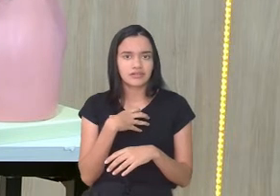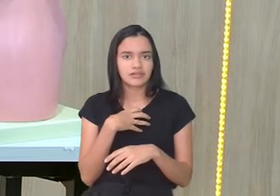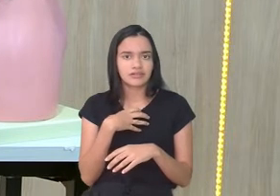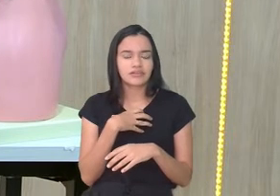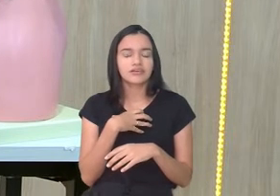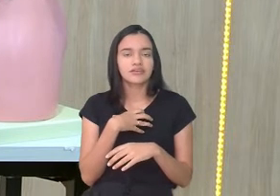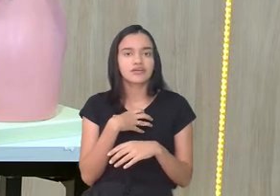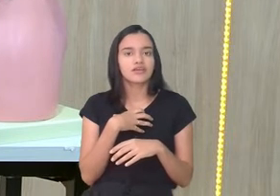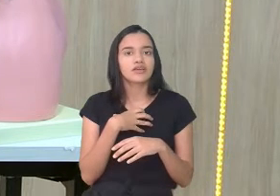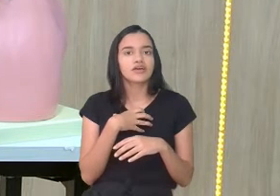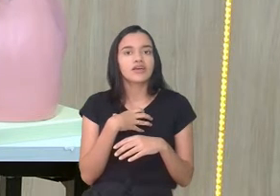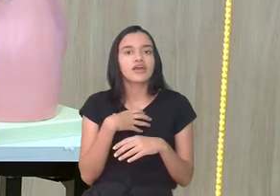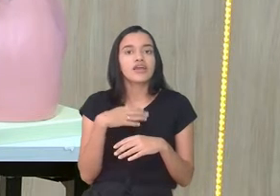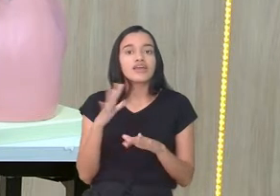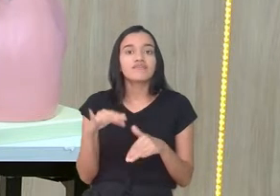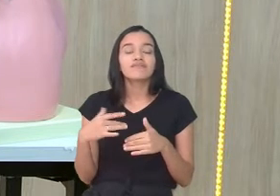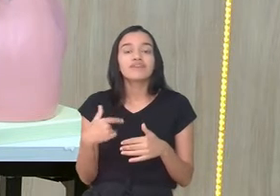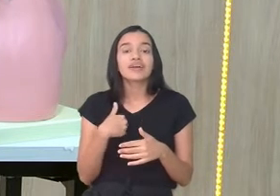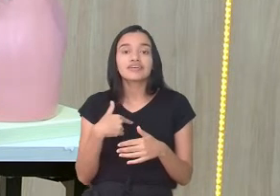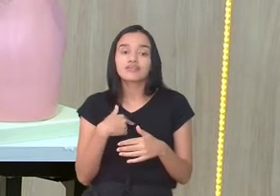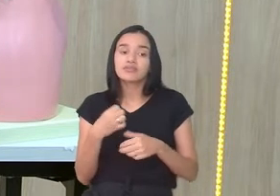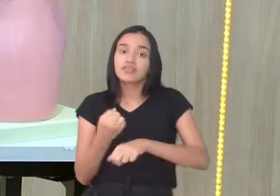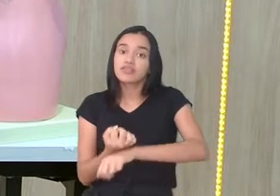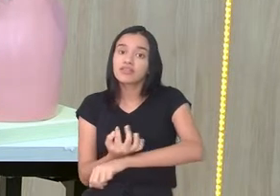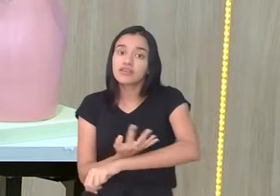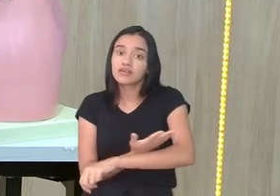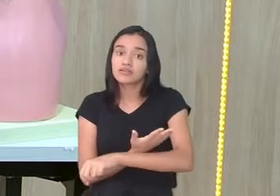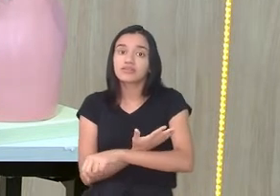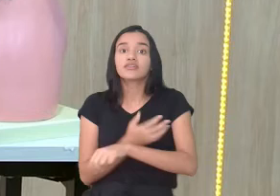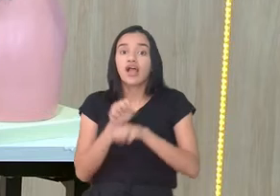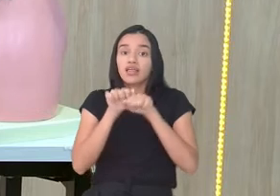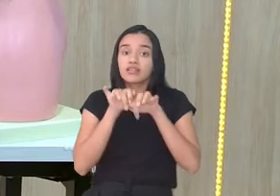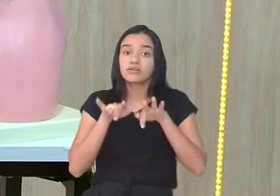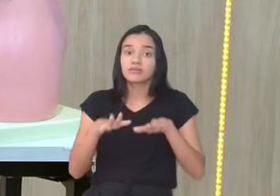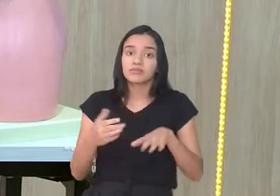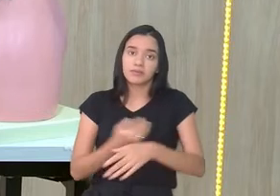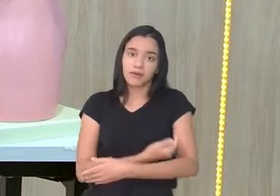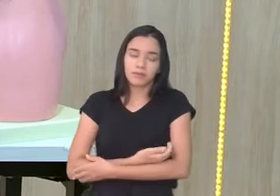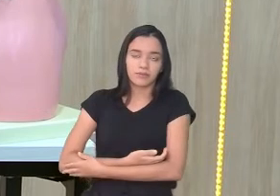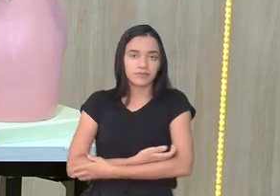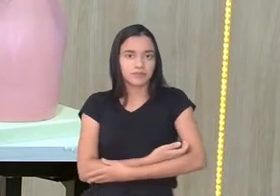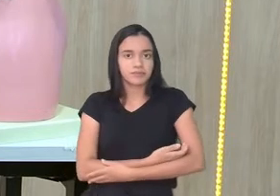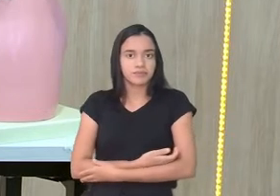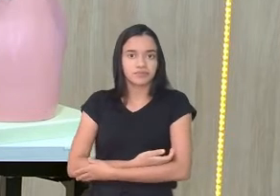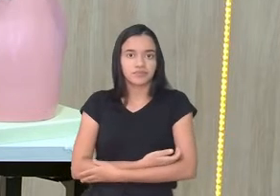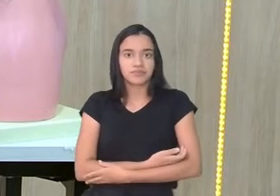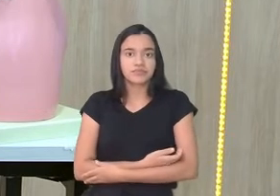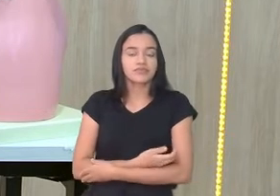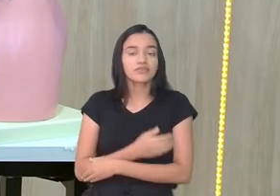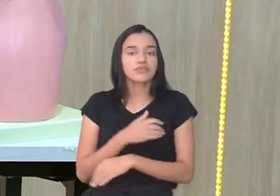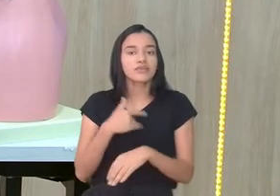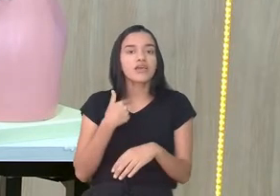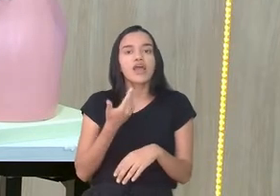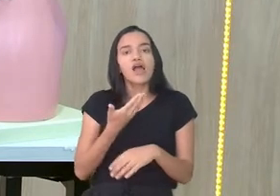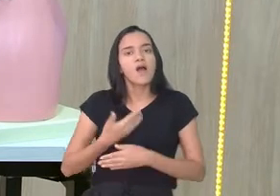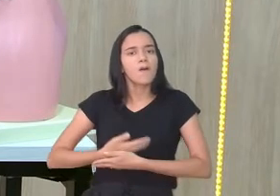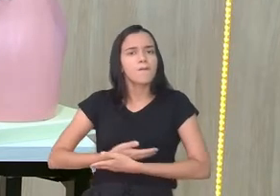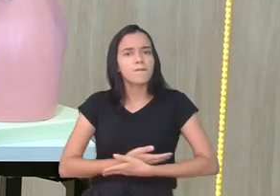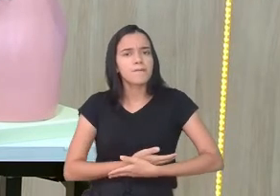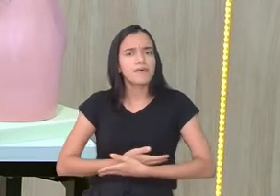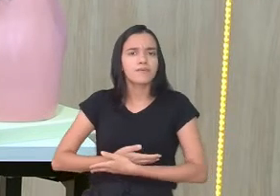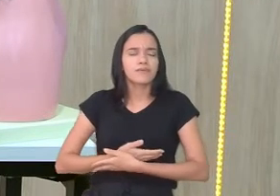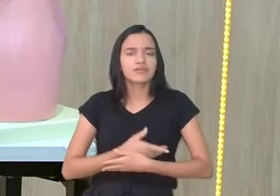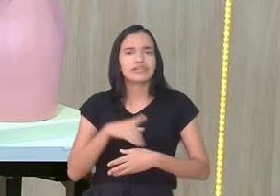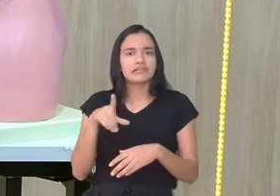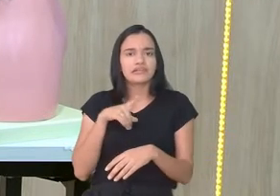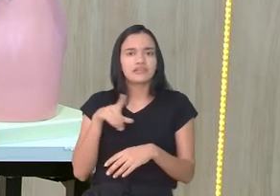vai passar para aquele bebê, que você só vai perceber no momento, à medida que ele vai crescendo. Existem muitos